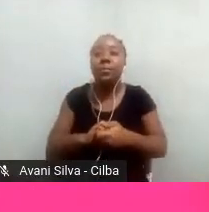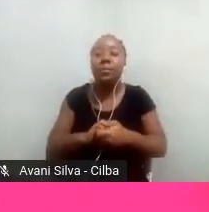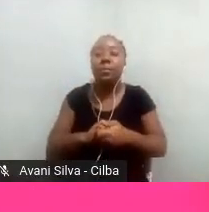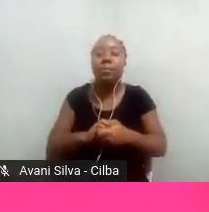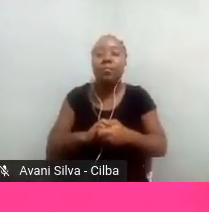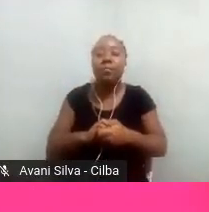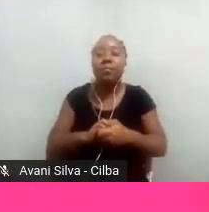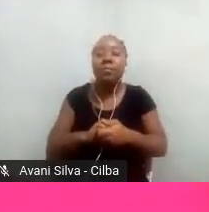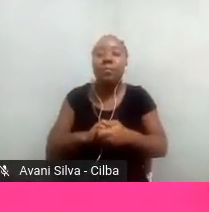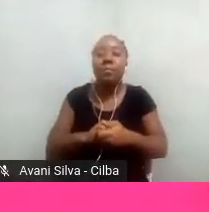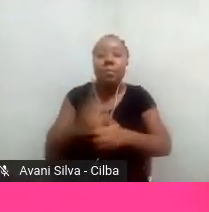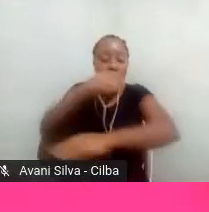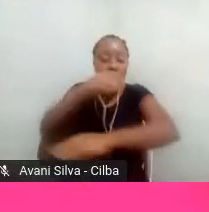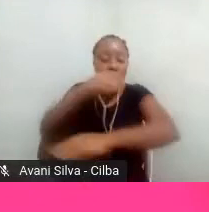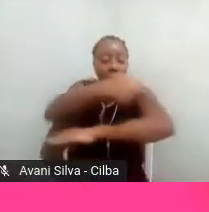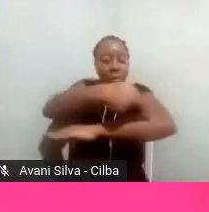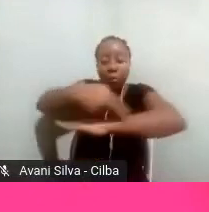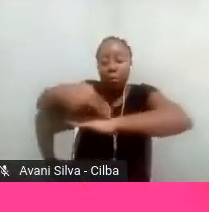Ó.